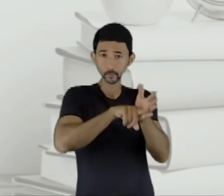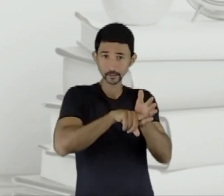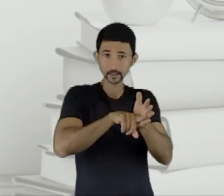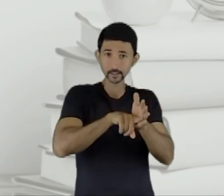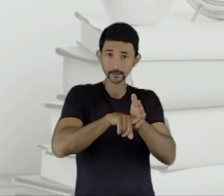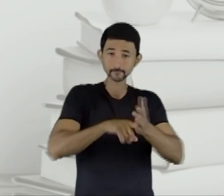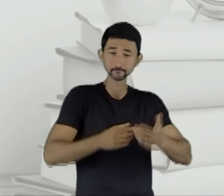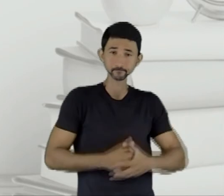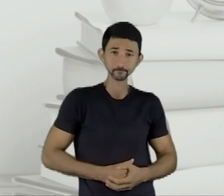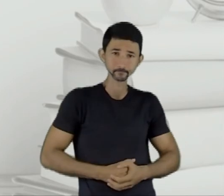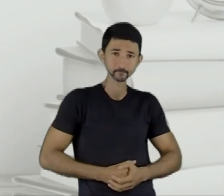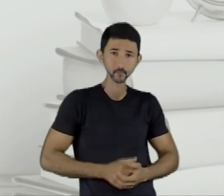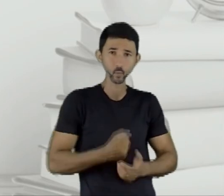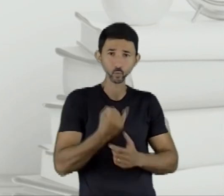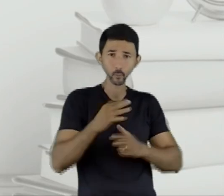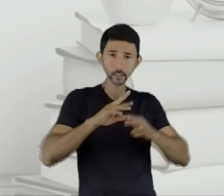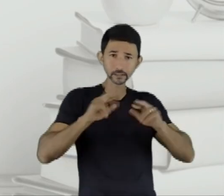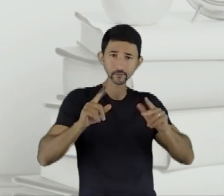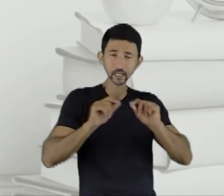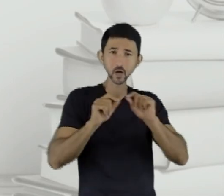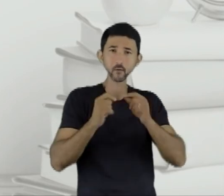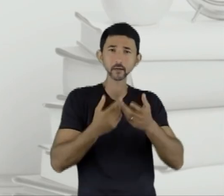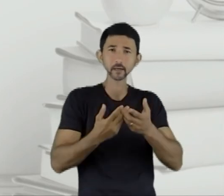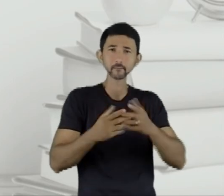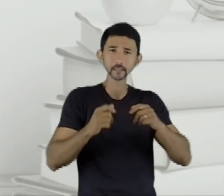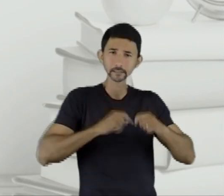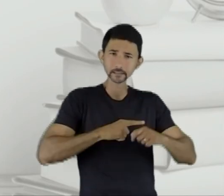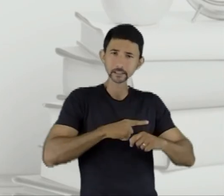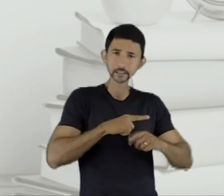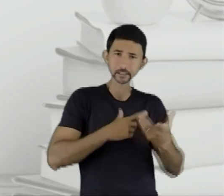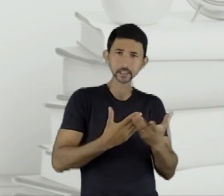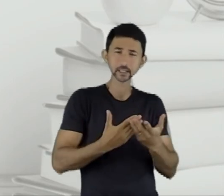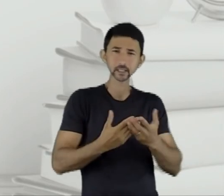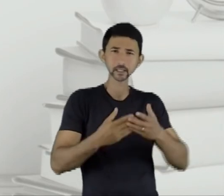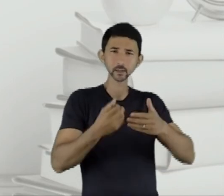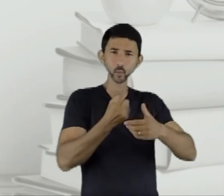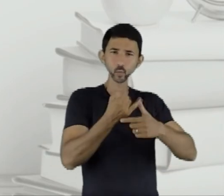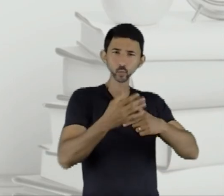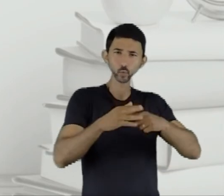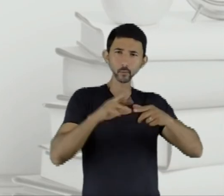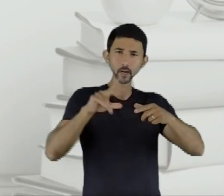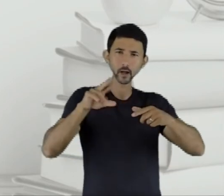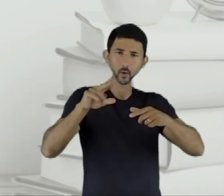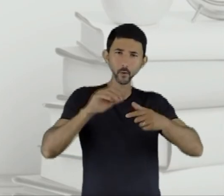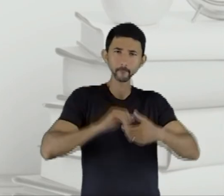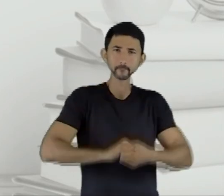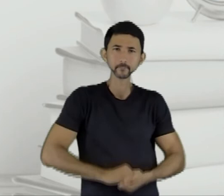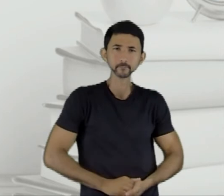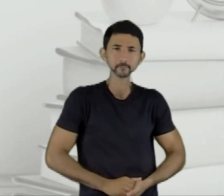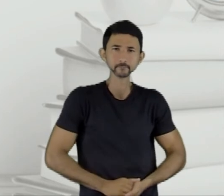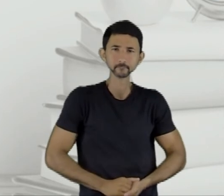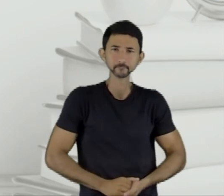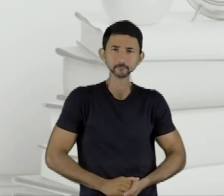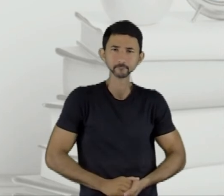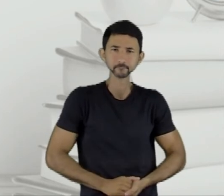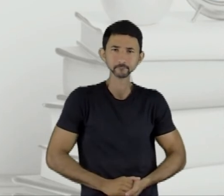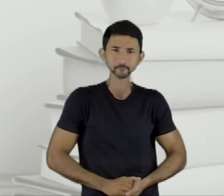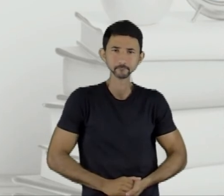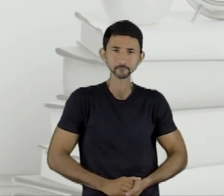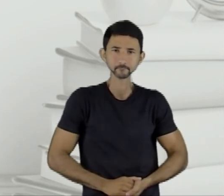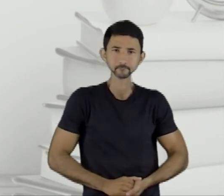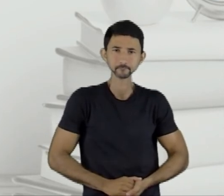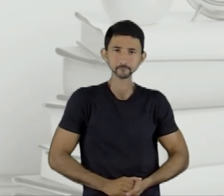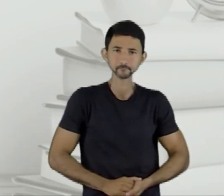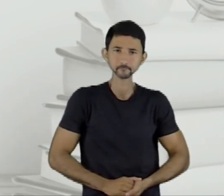denominadores diferentes, devemos obter frações equivalentes às frações dadas, como a gente viu agora há pouco,